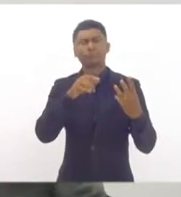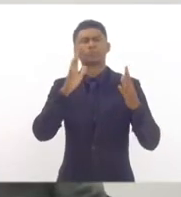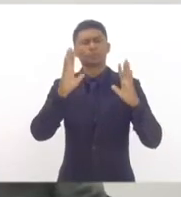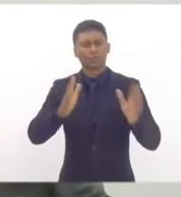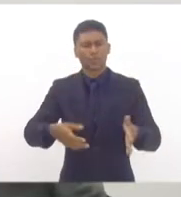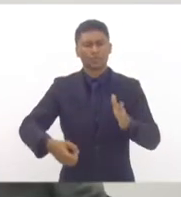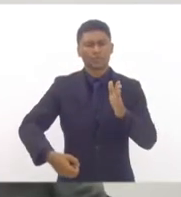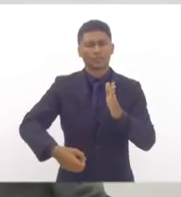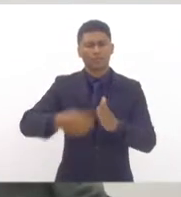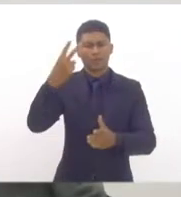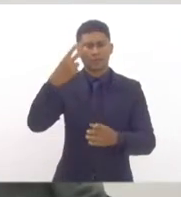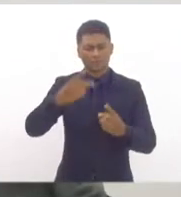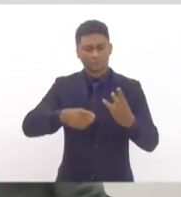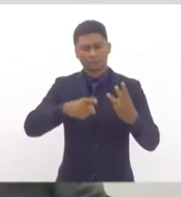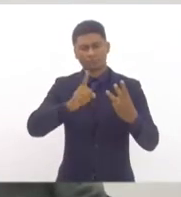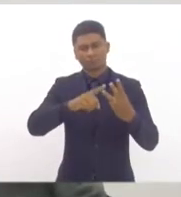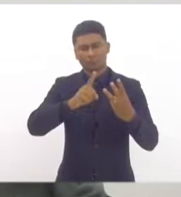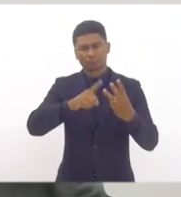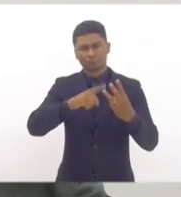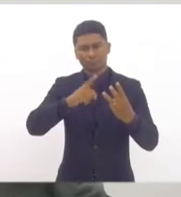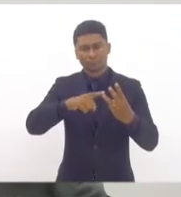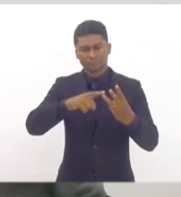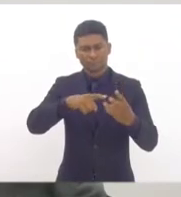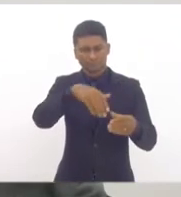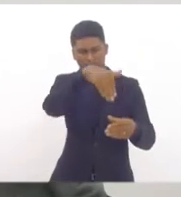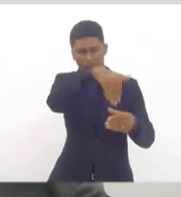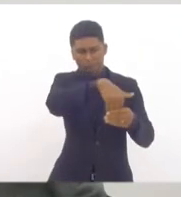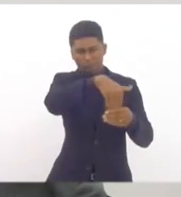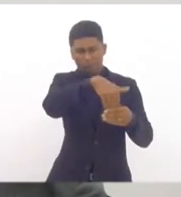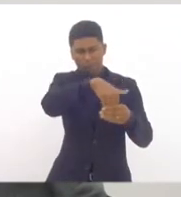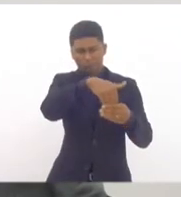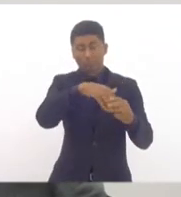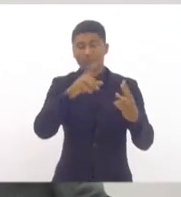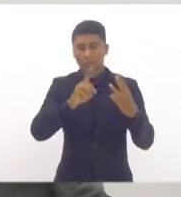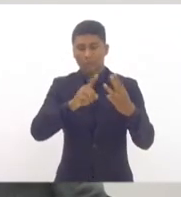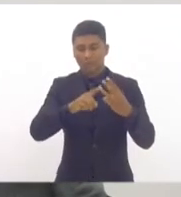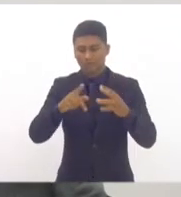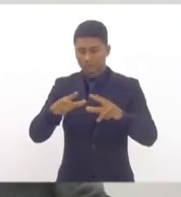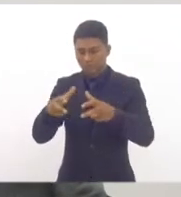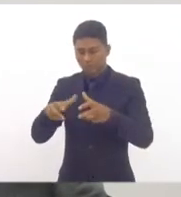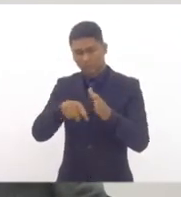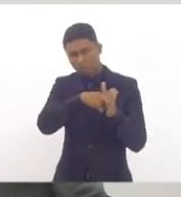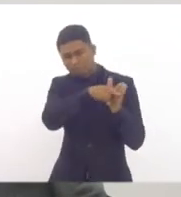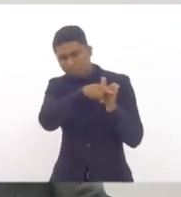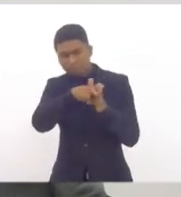processo seletivo que ela compõe a comissão de verificação.